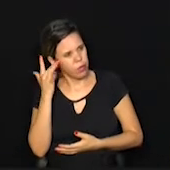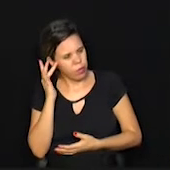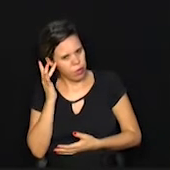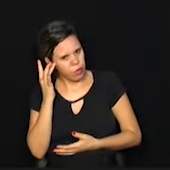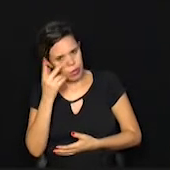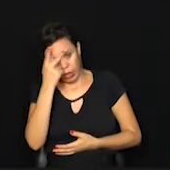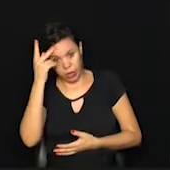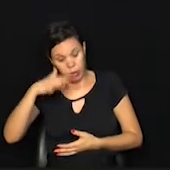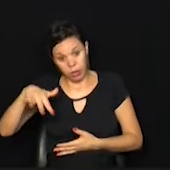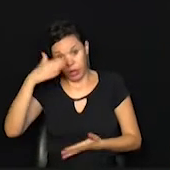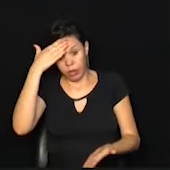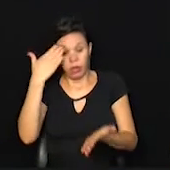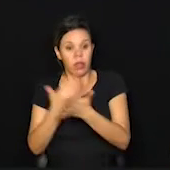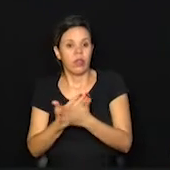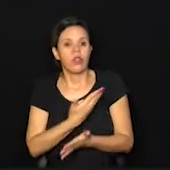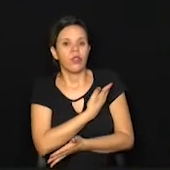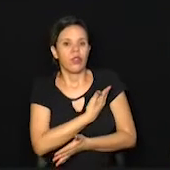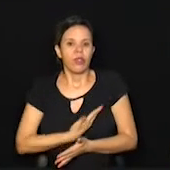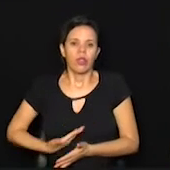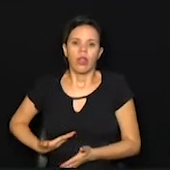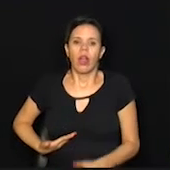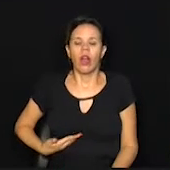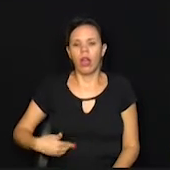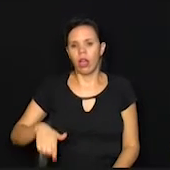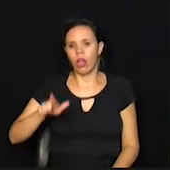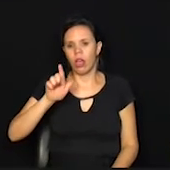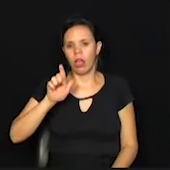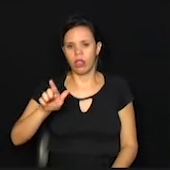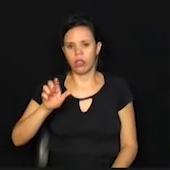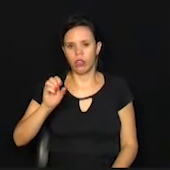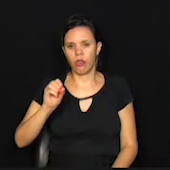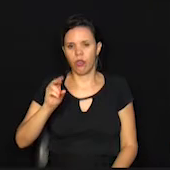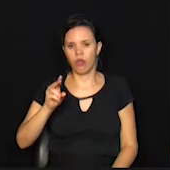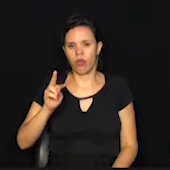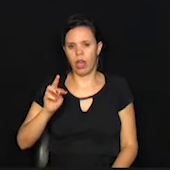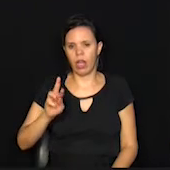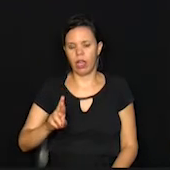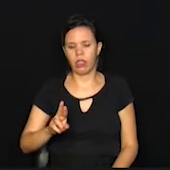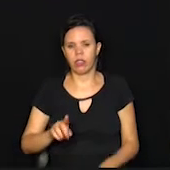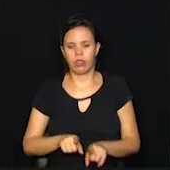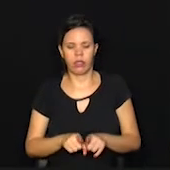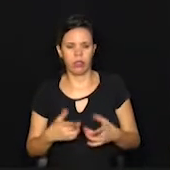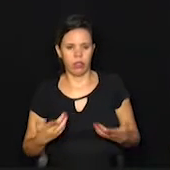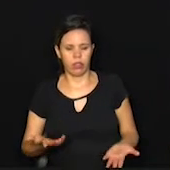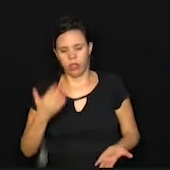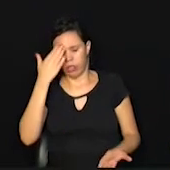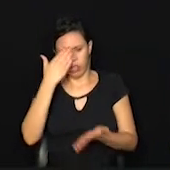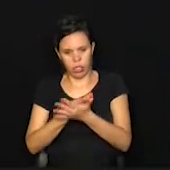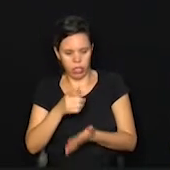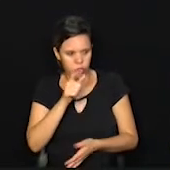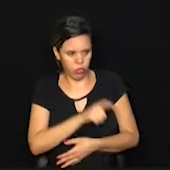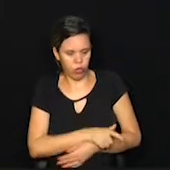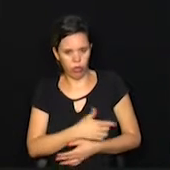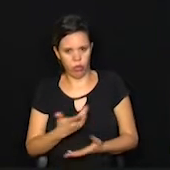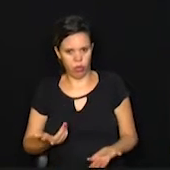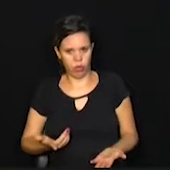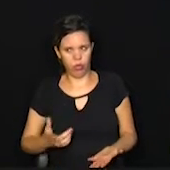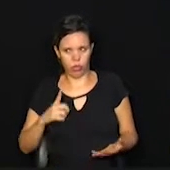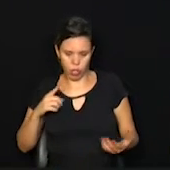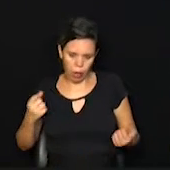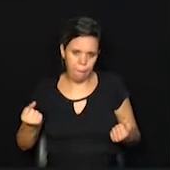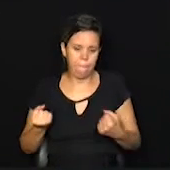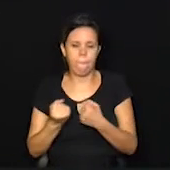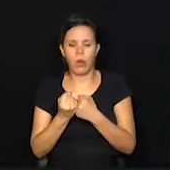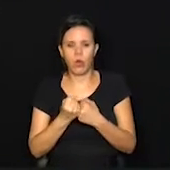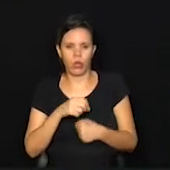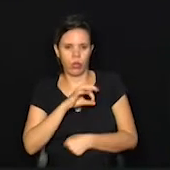o povo acreditou que o governo João Goulart EA resistir e o governo João Goulart acreditou que ele tinha apoio